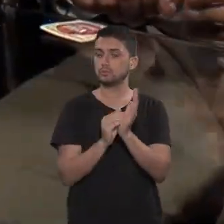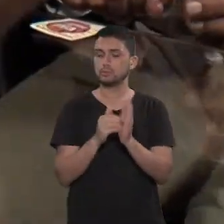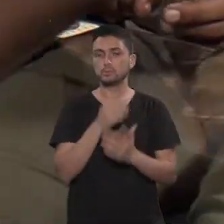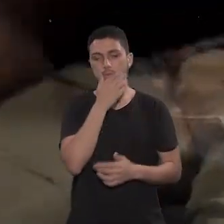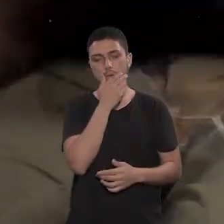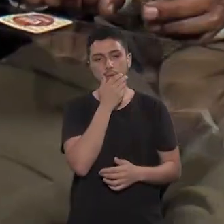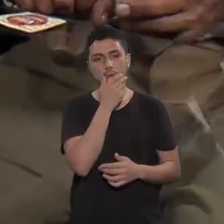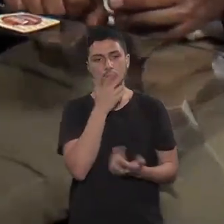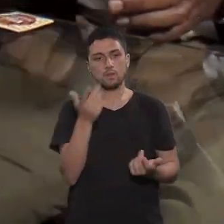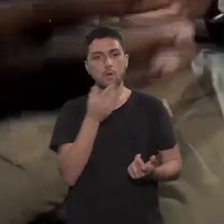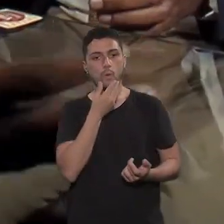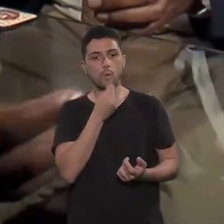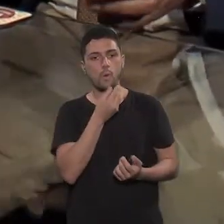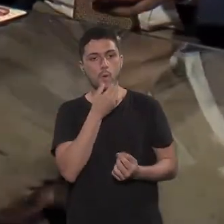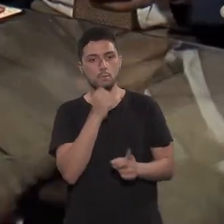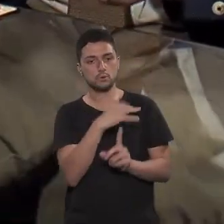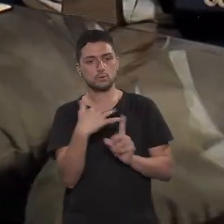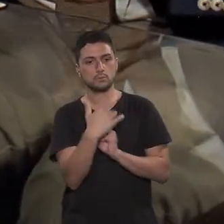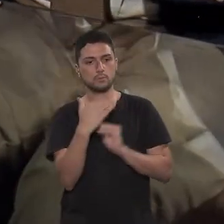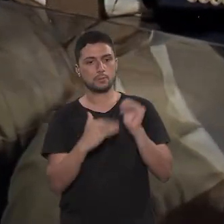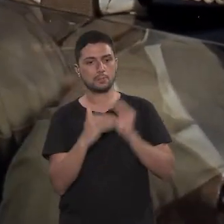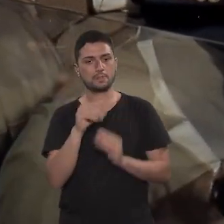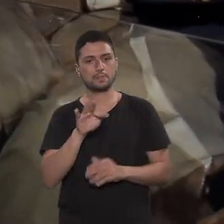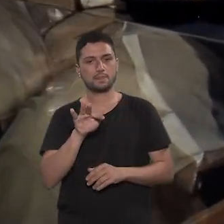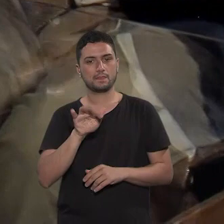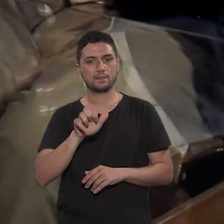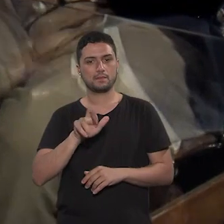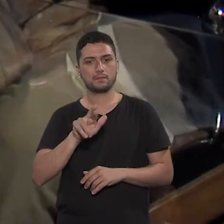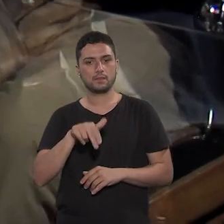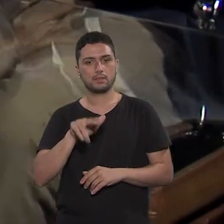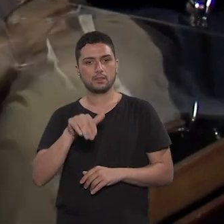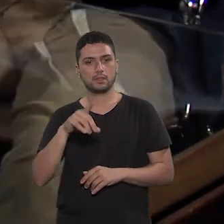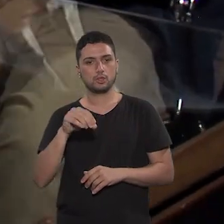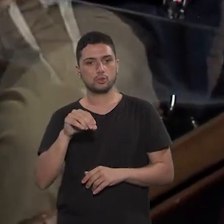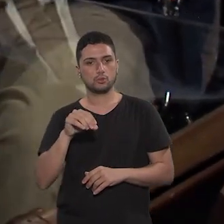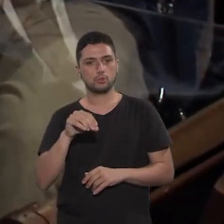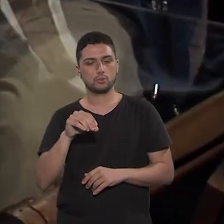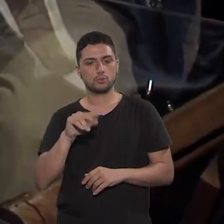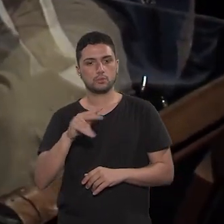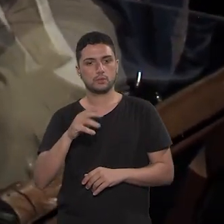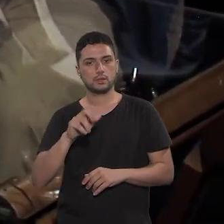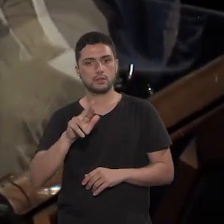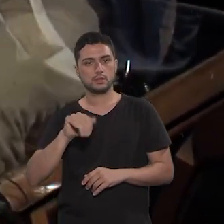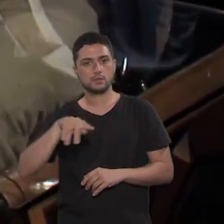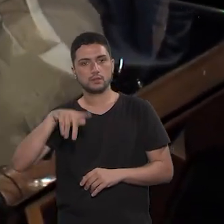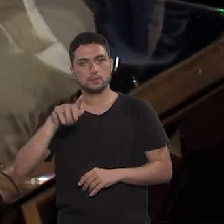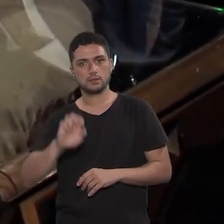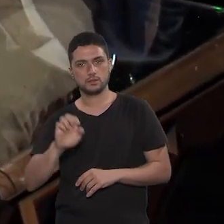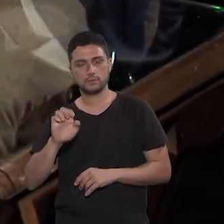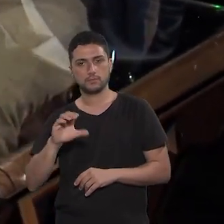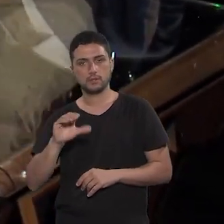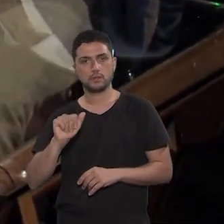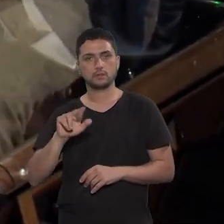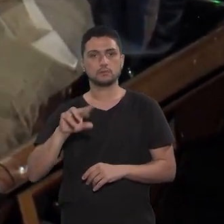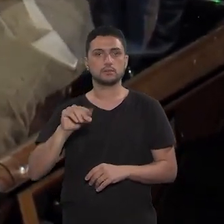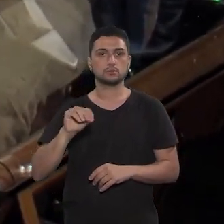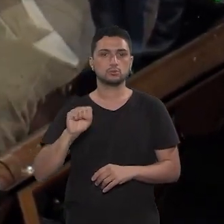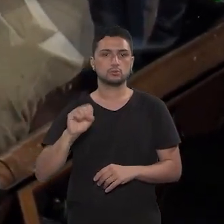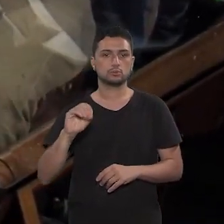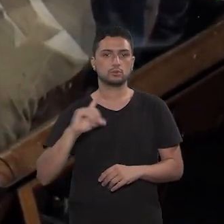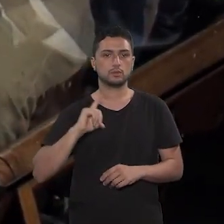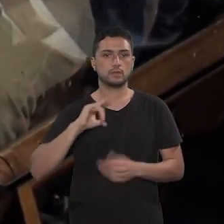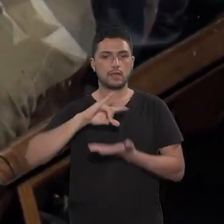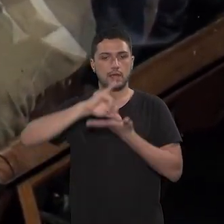movimentava o Brasil todo. Segundo, então, sociólogo Fernando Henrique Cardoso, em Capitalismo e Escravidão no Brasil